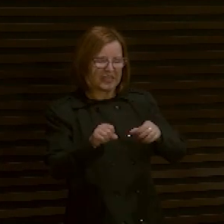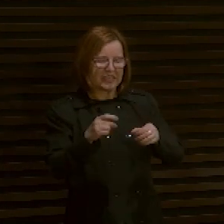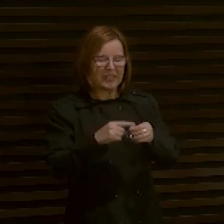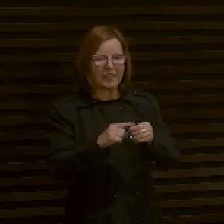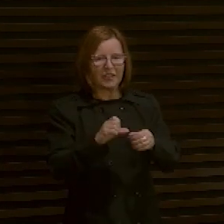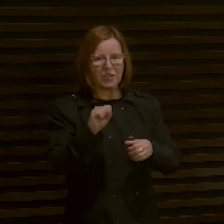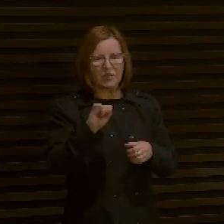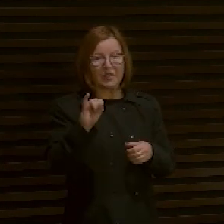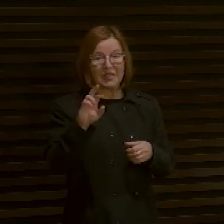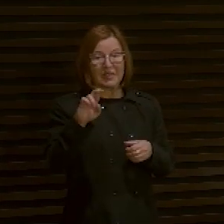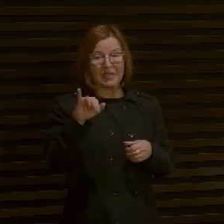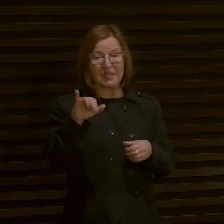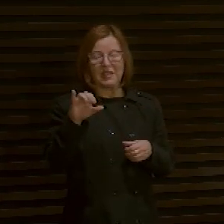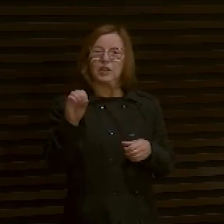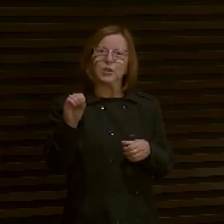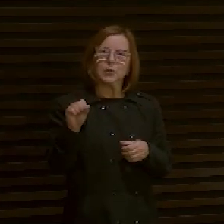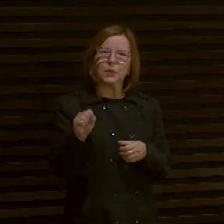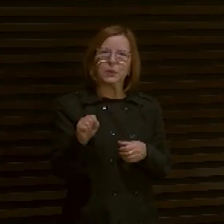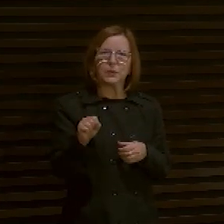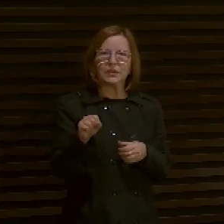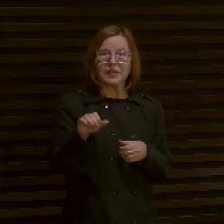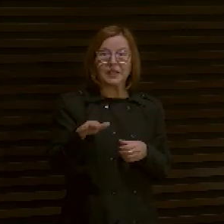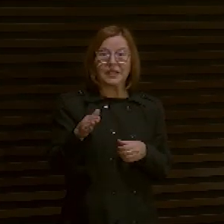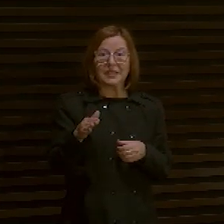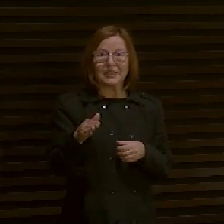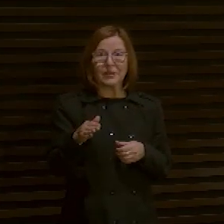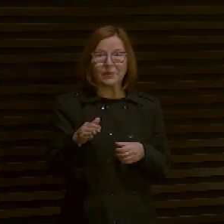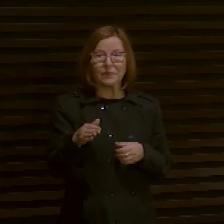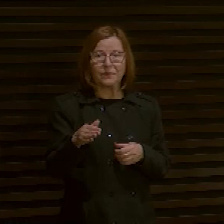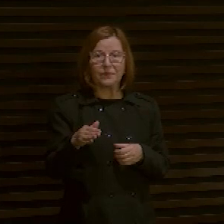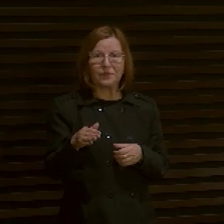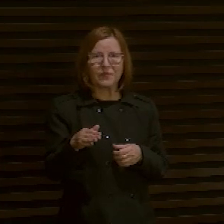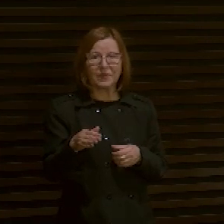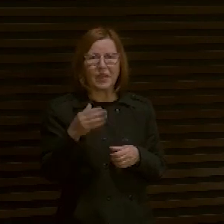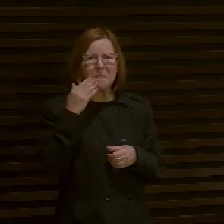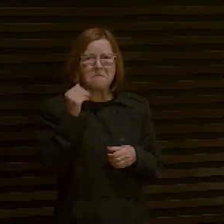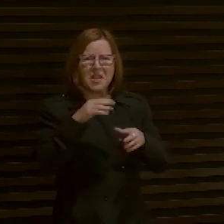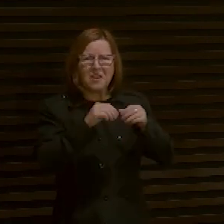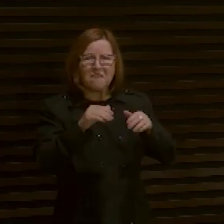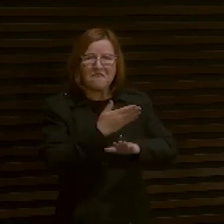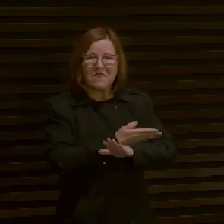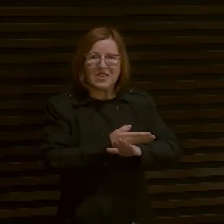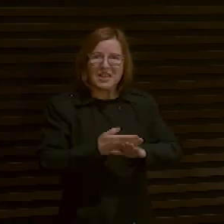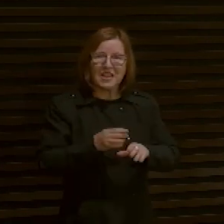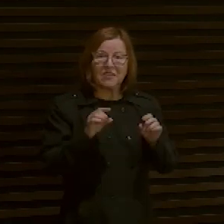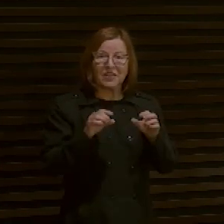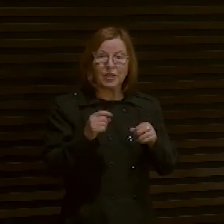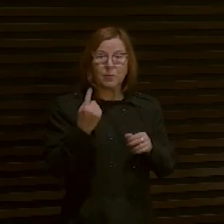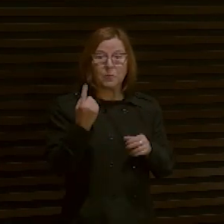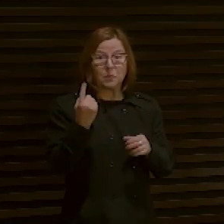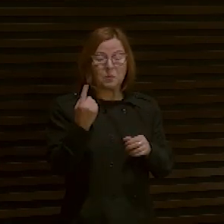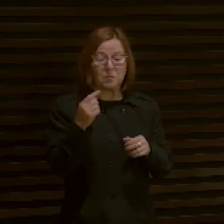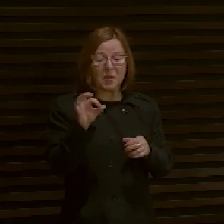melhor farinha era vendida por 1 moeda de prata e 2 medidas de cevada por 1 moeda de prata, segundo a palavra